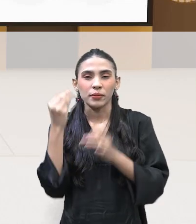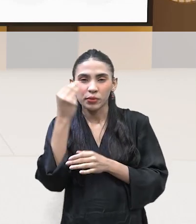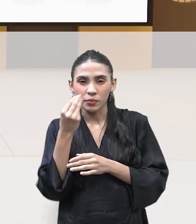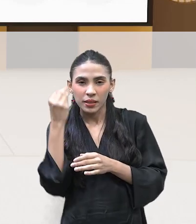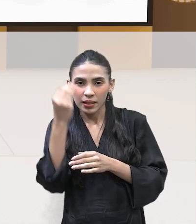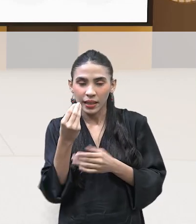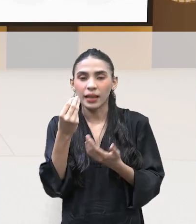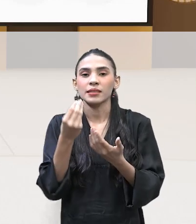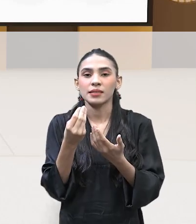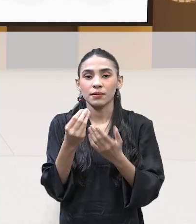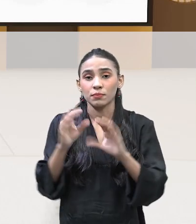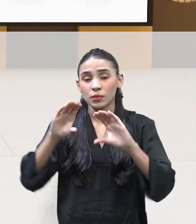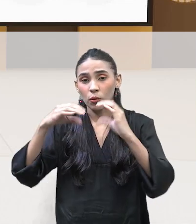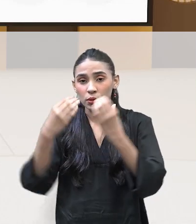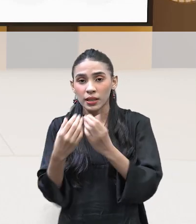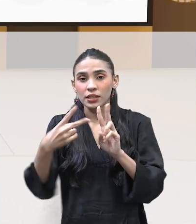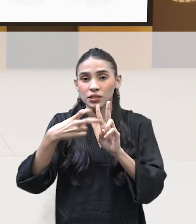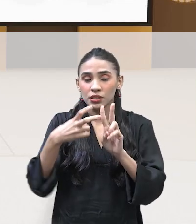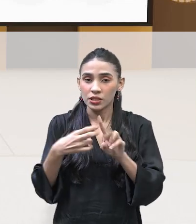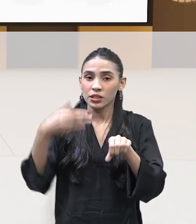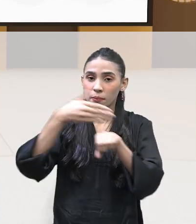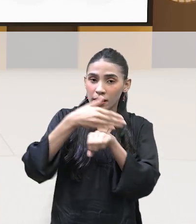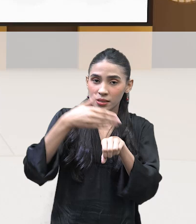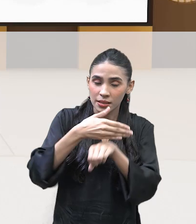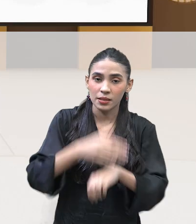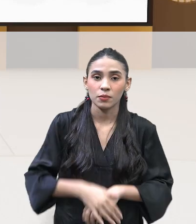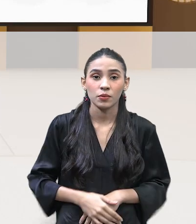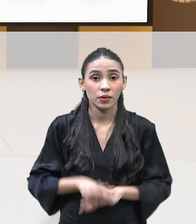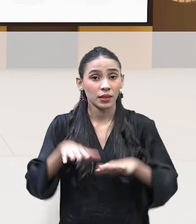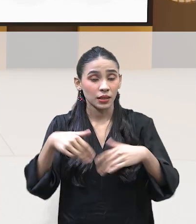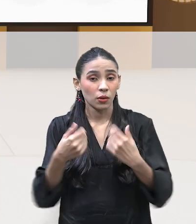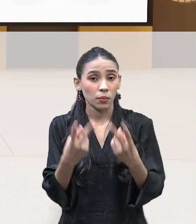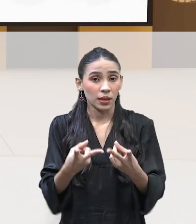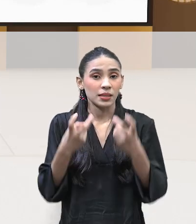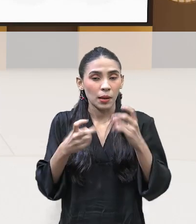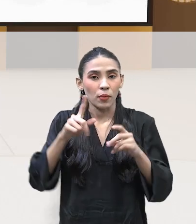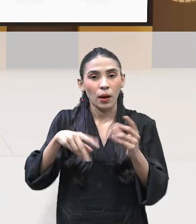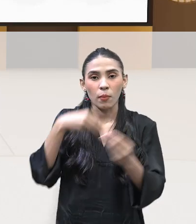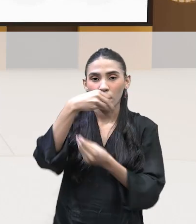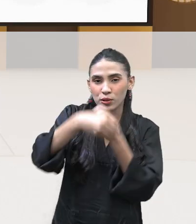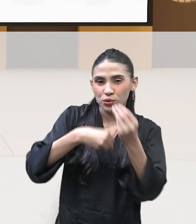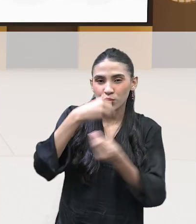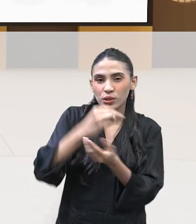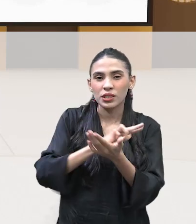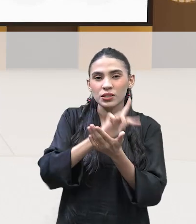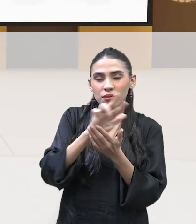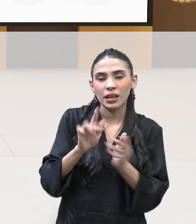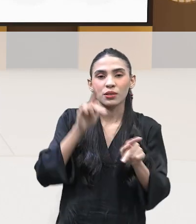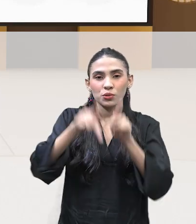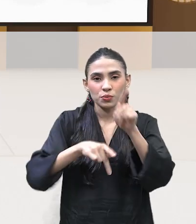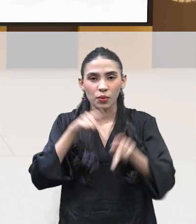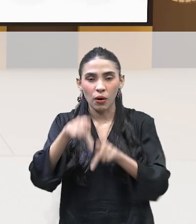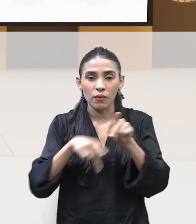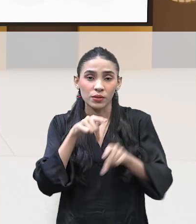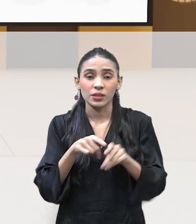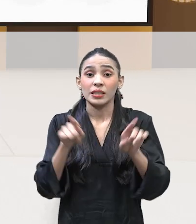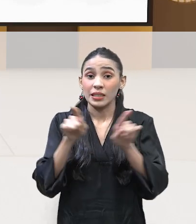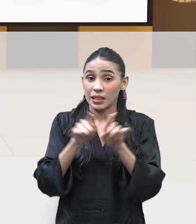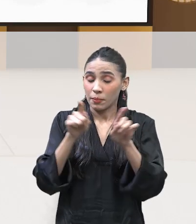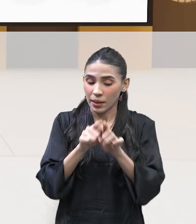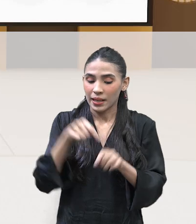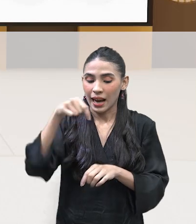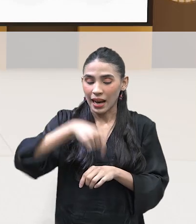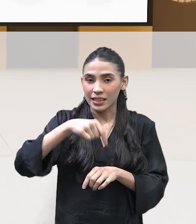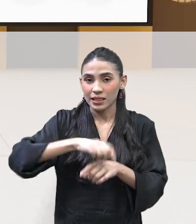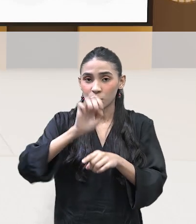né? Isso mesmo. Então, vejam aí que esse povo é uma mistura de povos, na verdade, né? E eles habitam também aqui a nossa